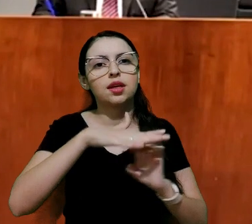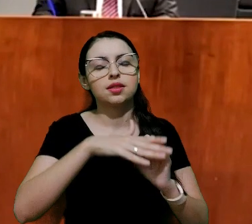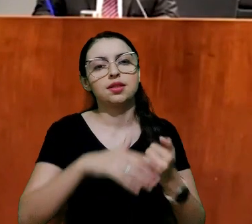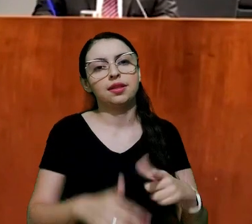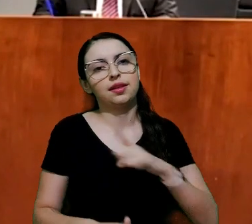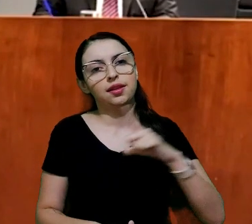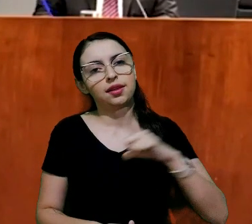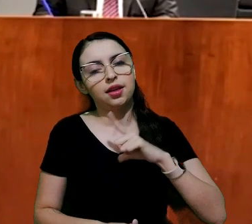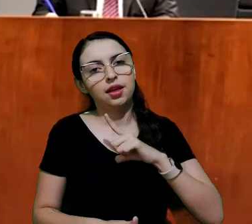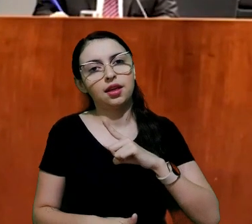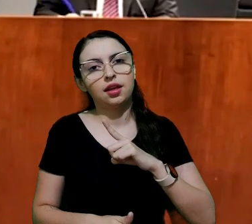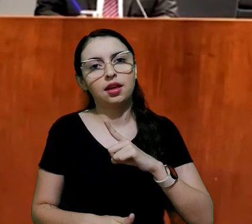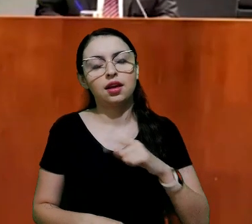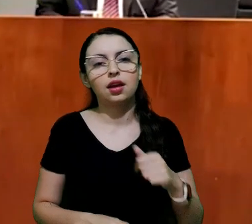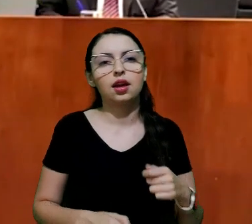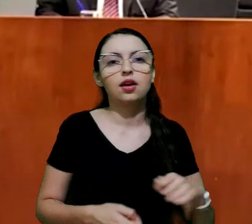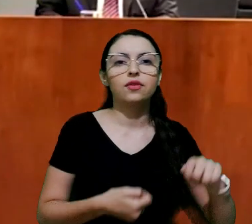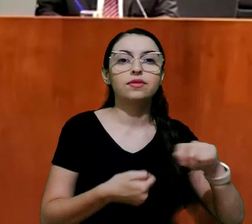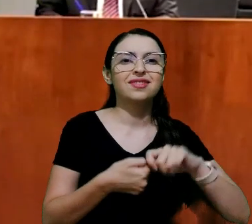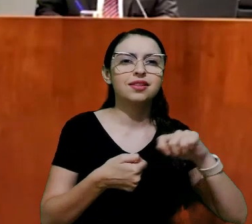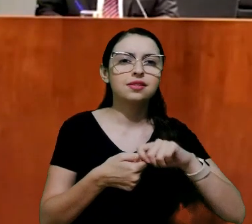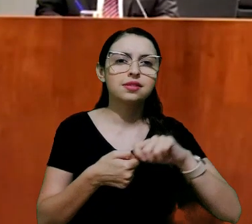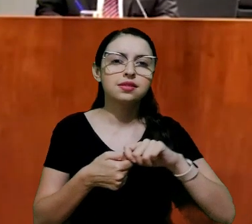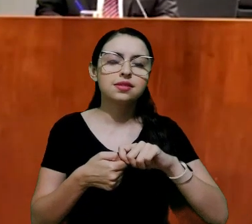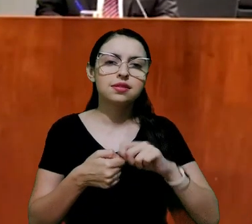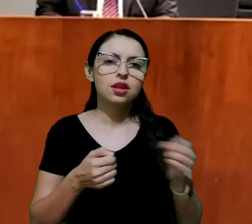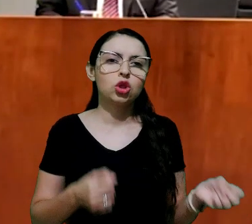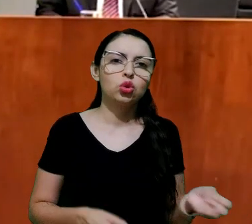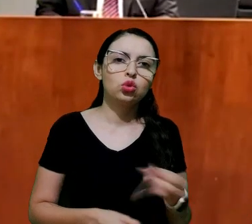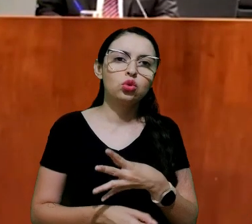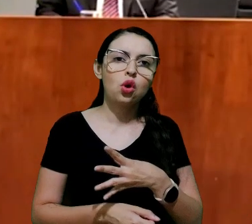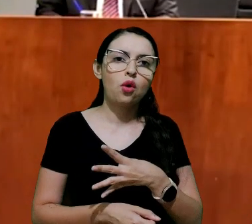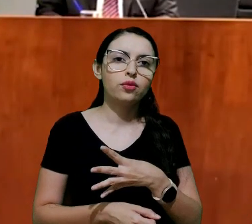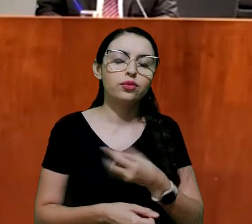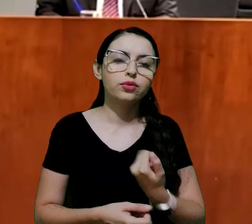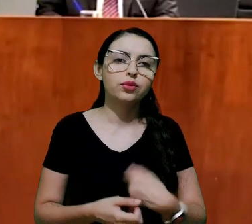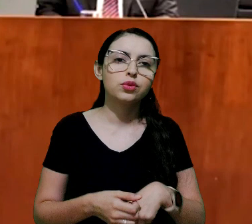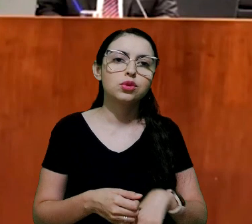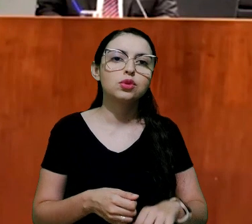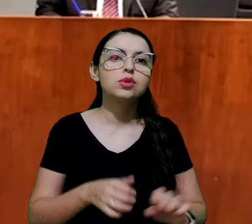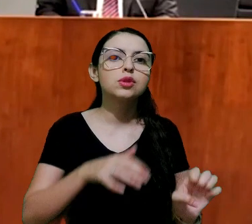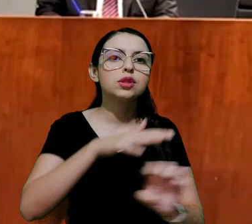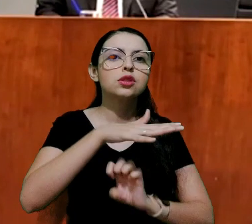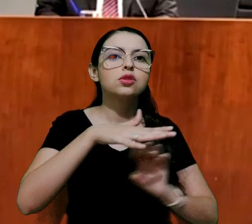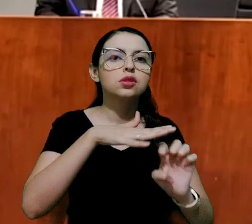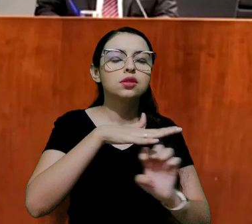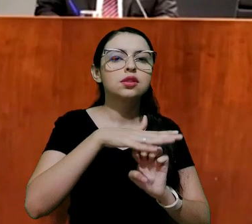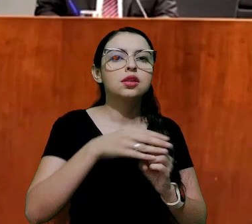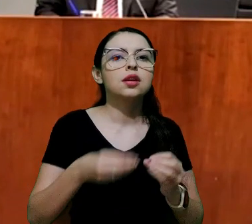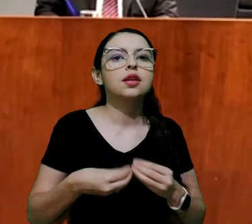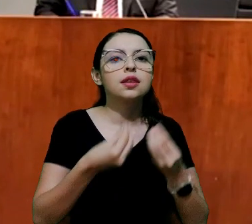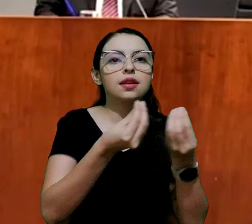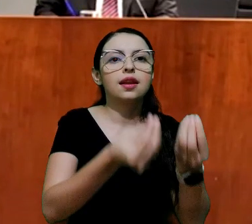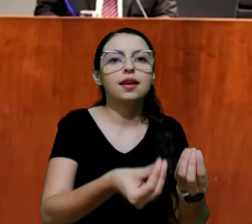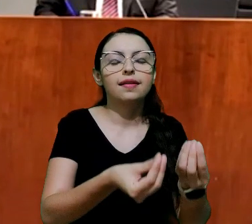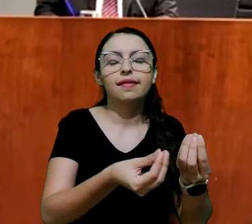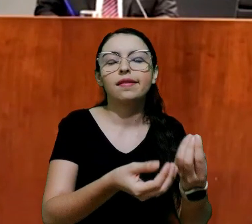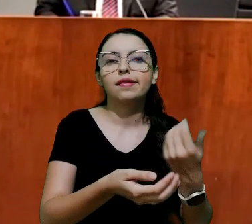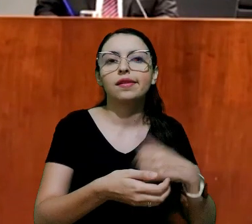de núcleos patrimoniais entregues a empresas que têm como